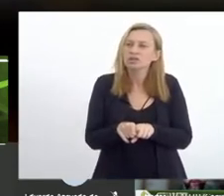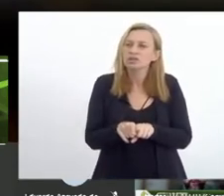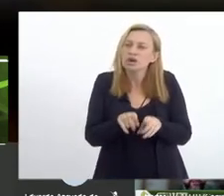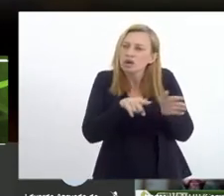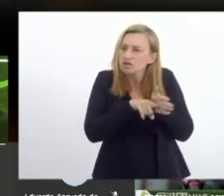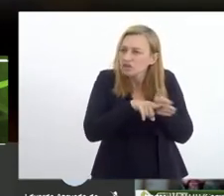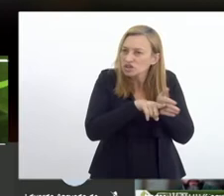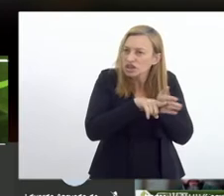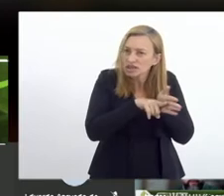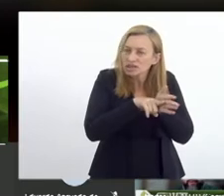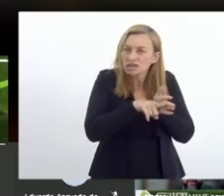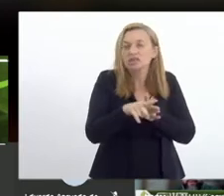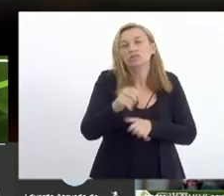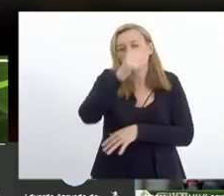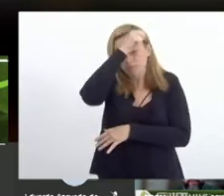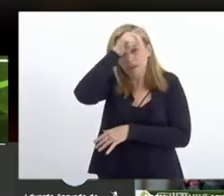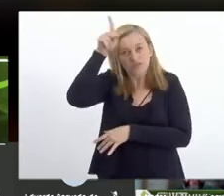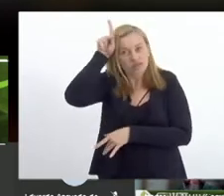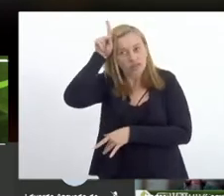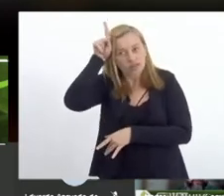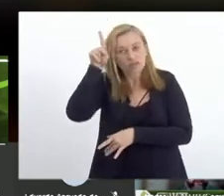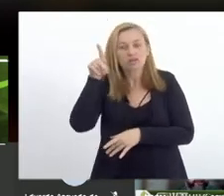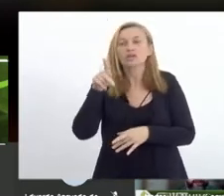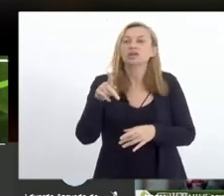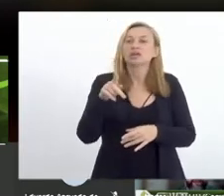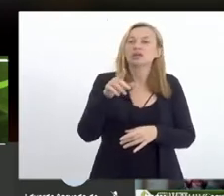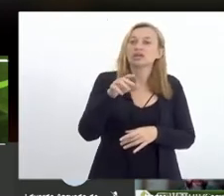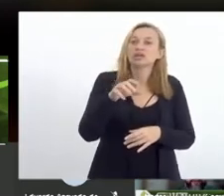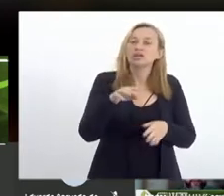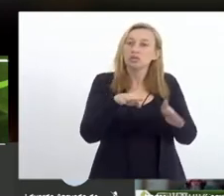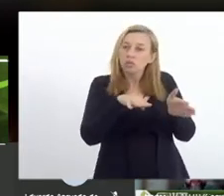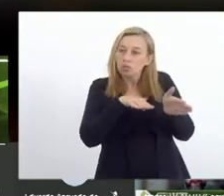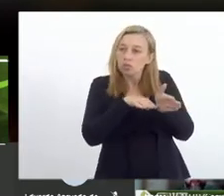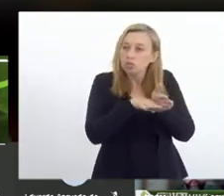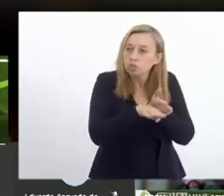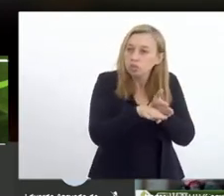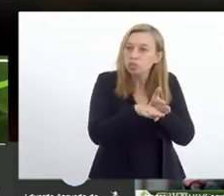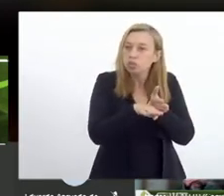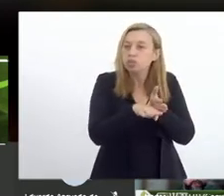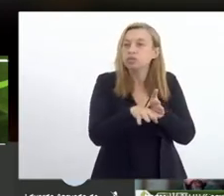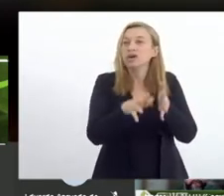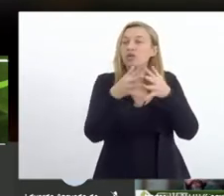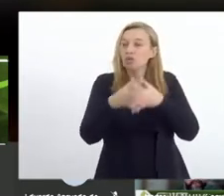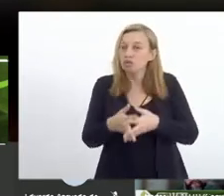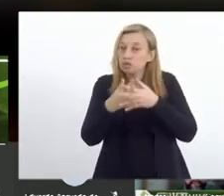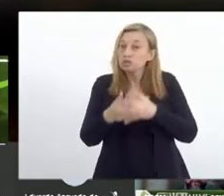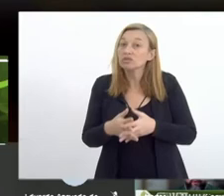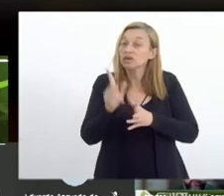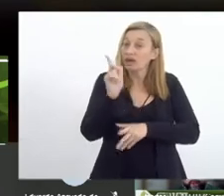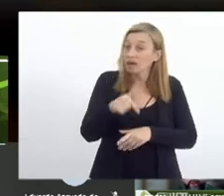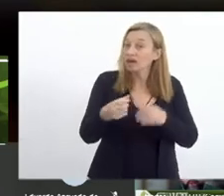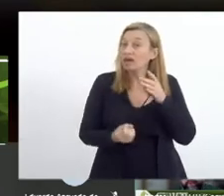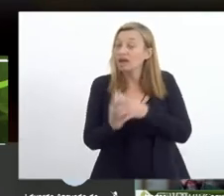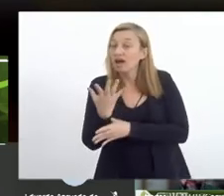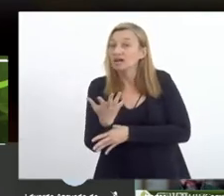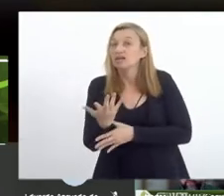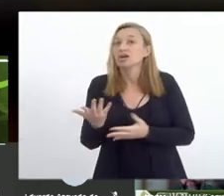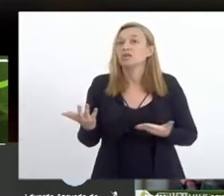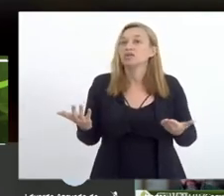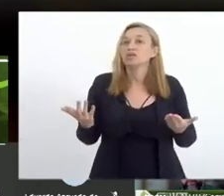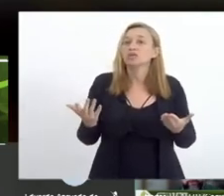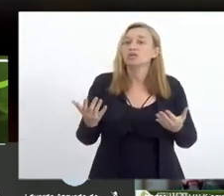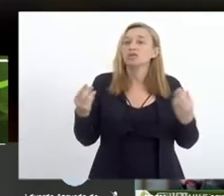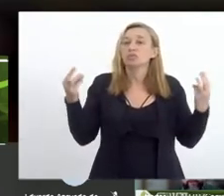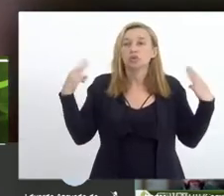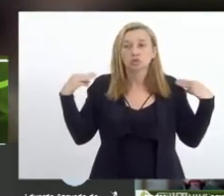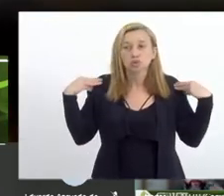supervisão e fiscalização da prefeitura nos estacionamentos irregulares, na bagunça que é gerada com